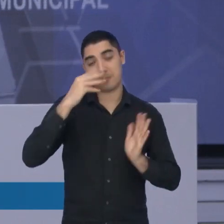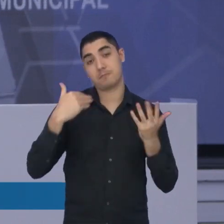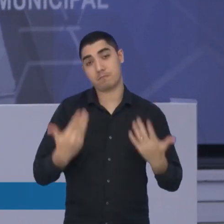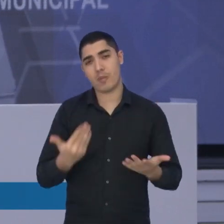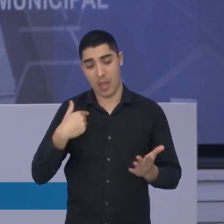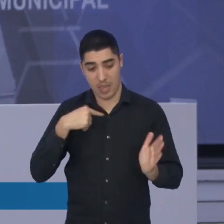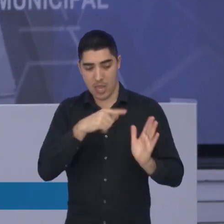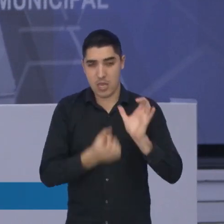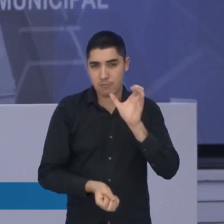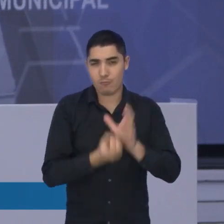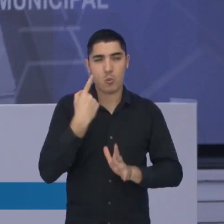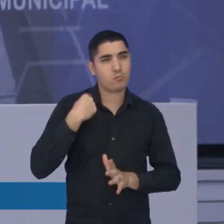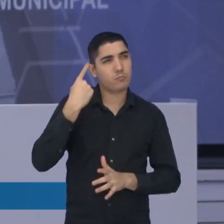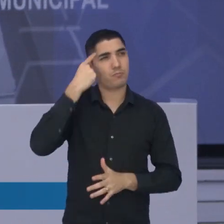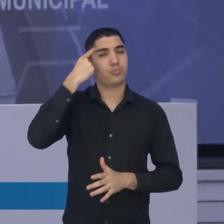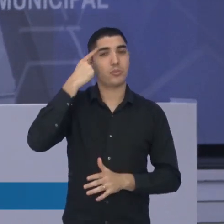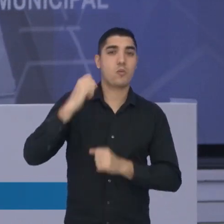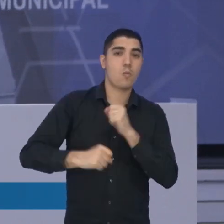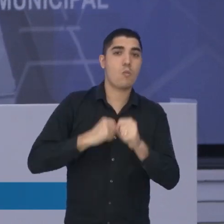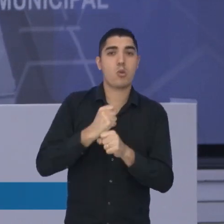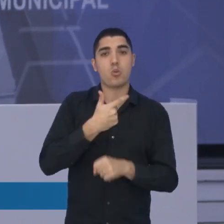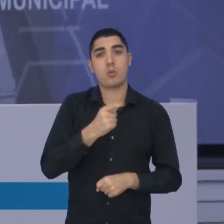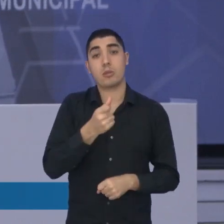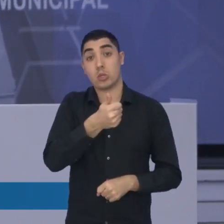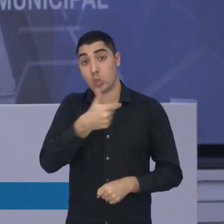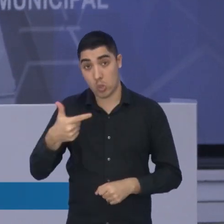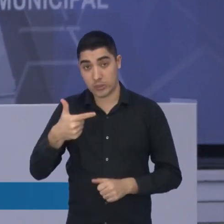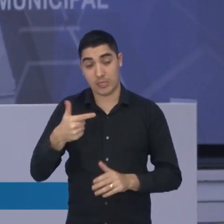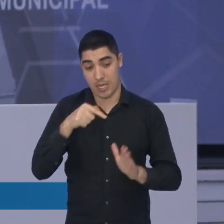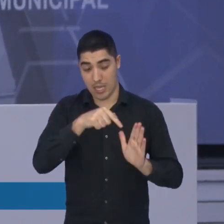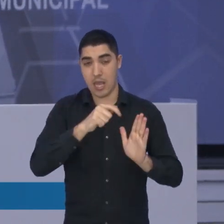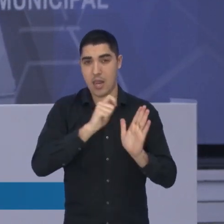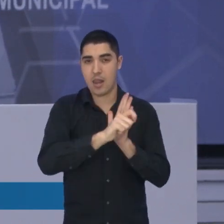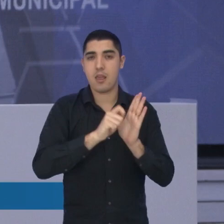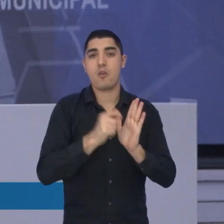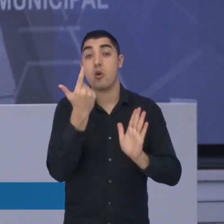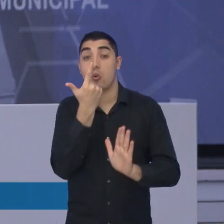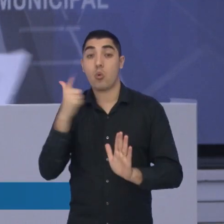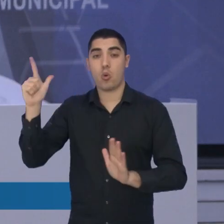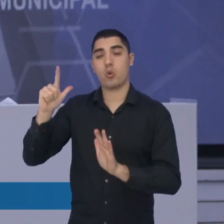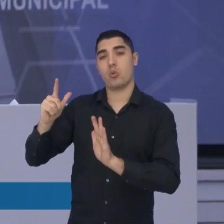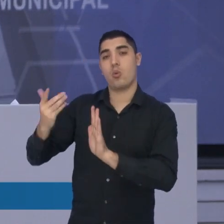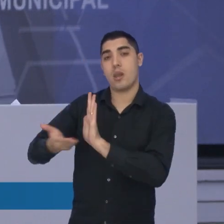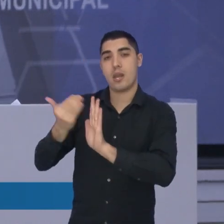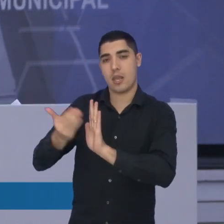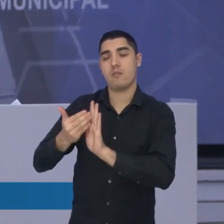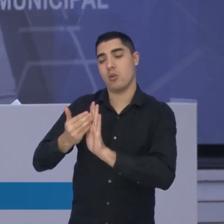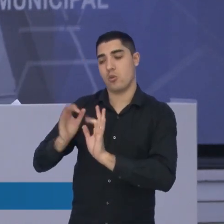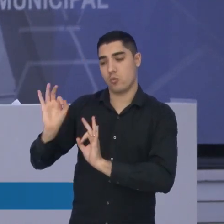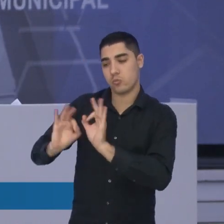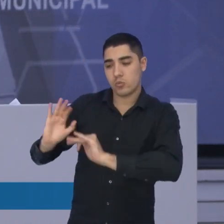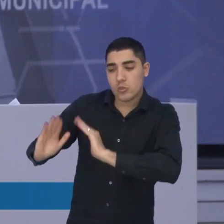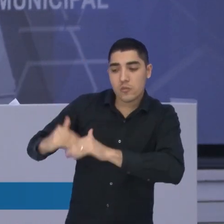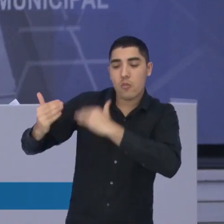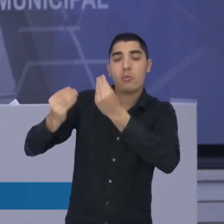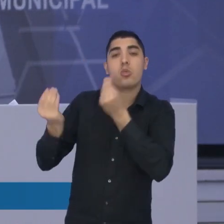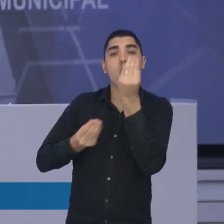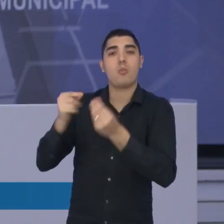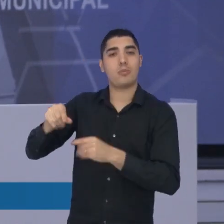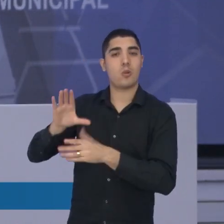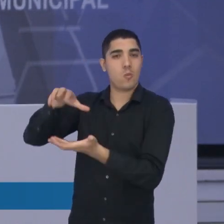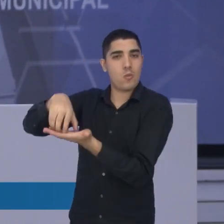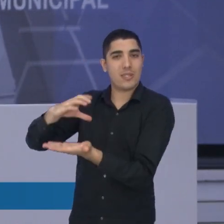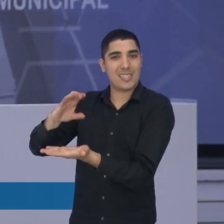surgiu em 2012, logo após a publicação do livro sobre a história do desenvolvimento do motor álcool no CTA. Isso